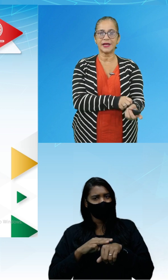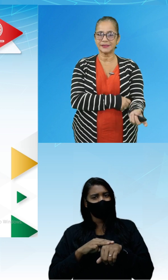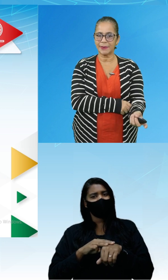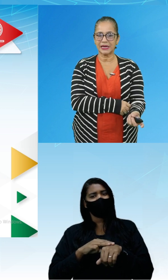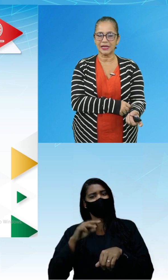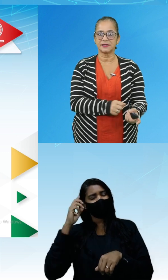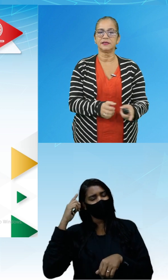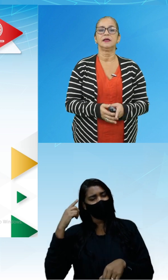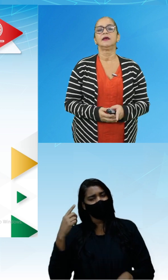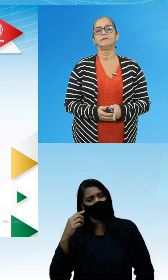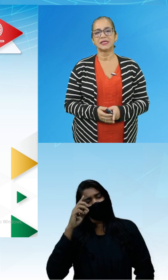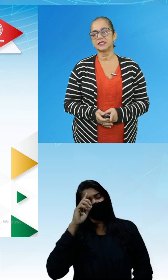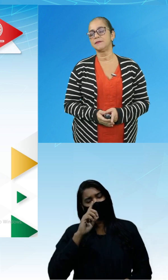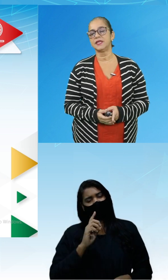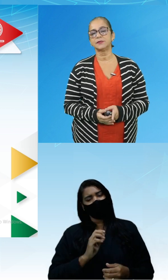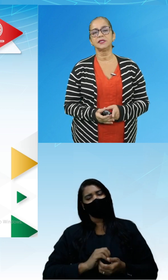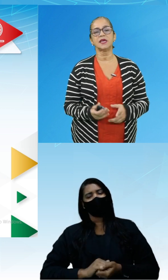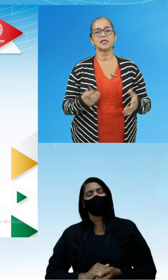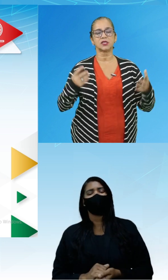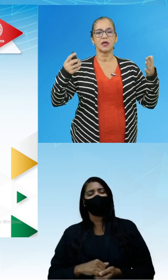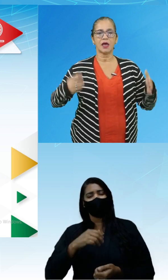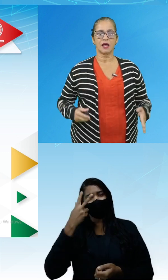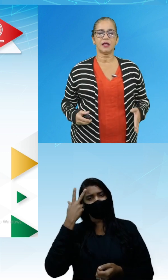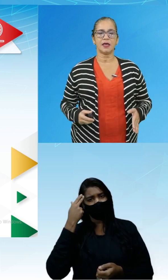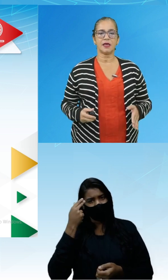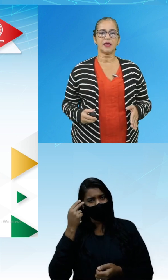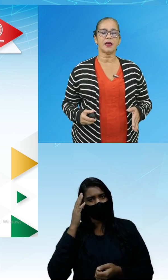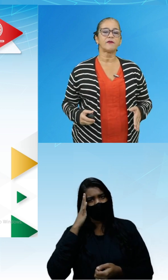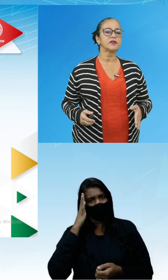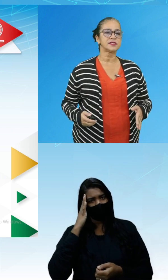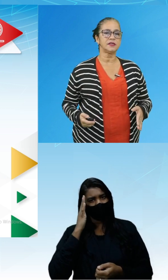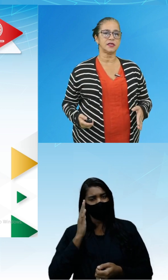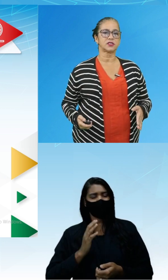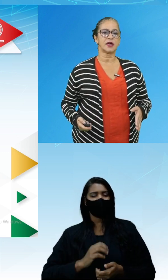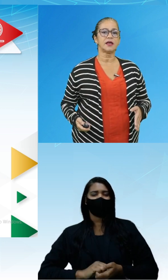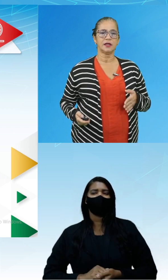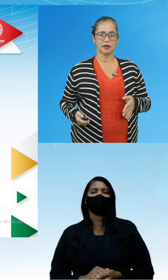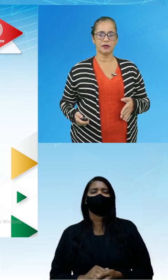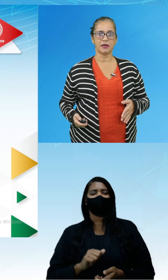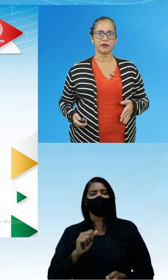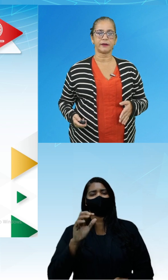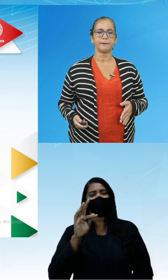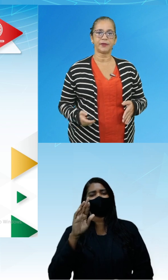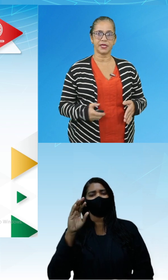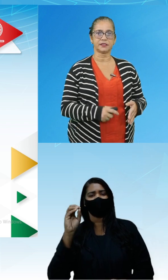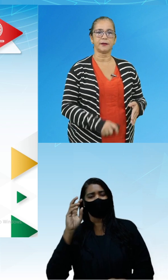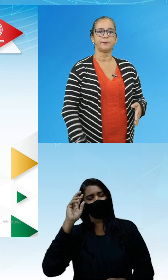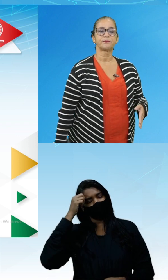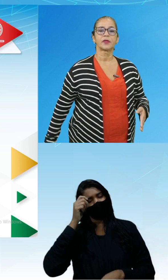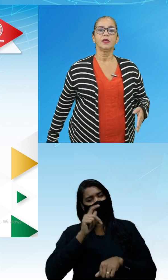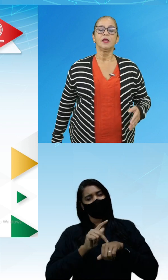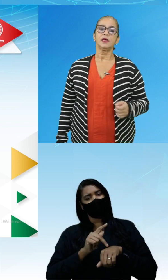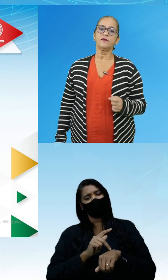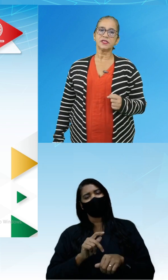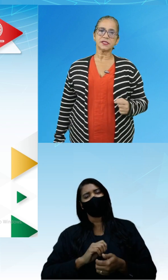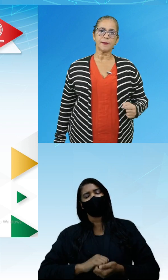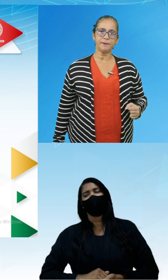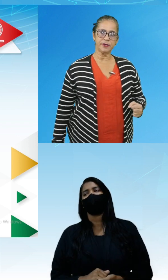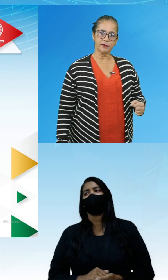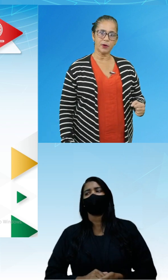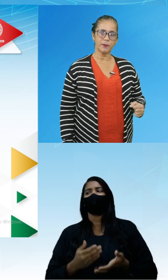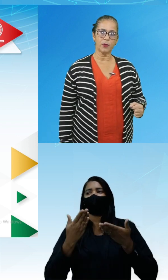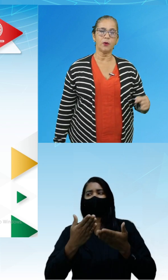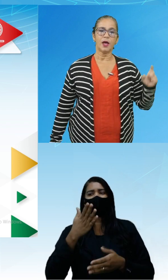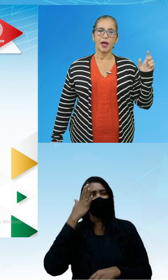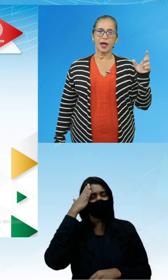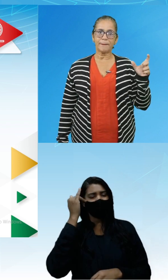jeito e mais amarelado. Mas é da mesma linhagem afrodescendente, tá? Negra, preta. E você sabia,